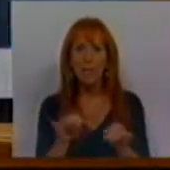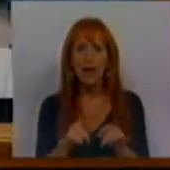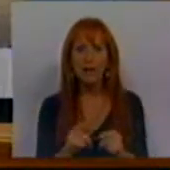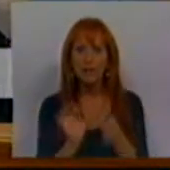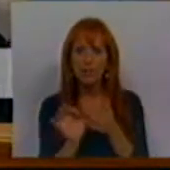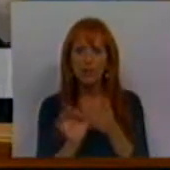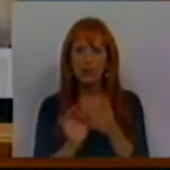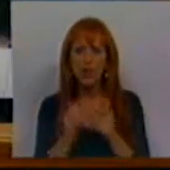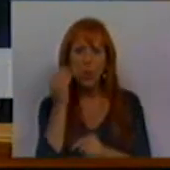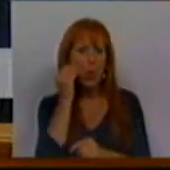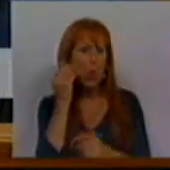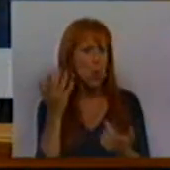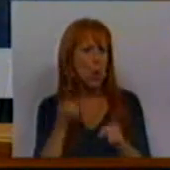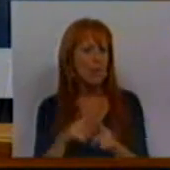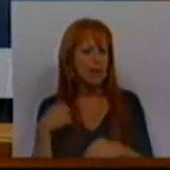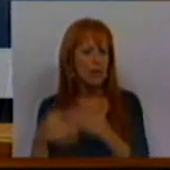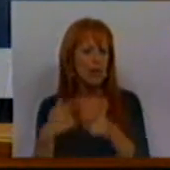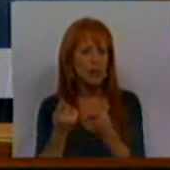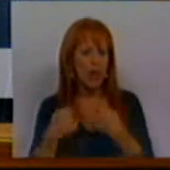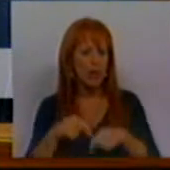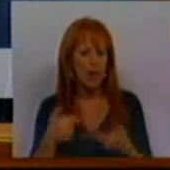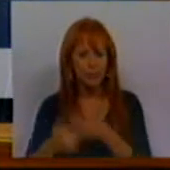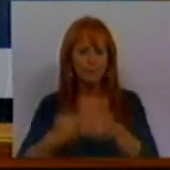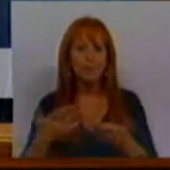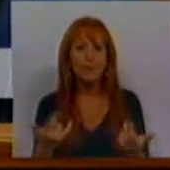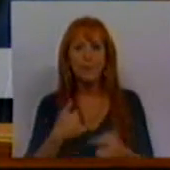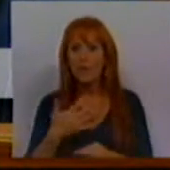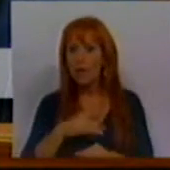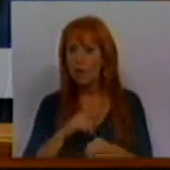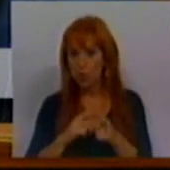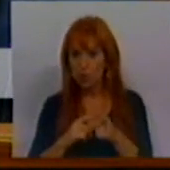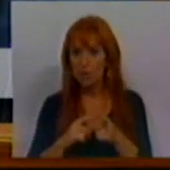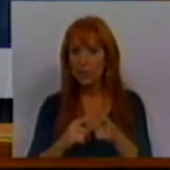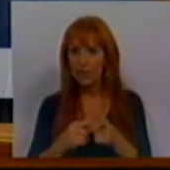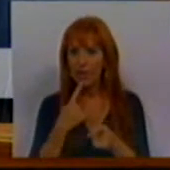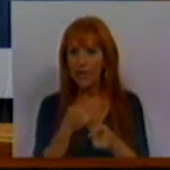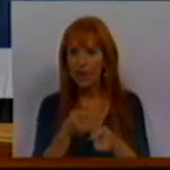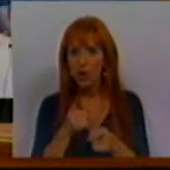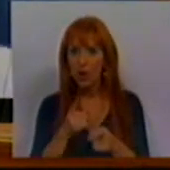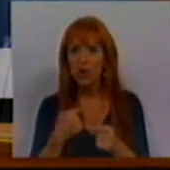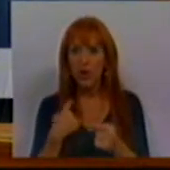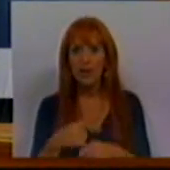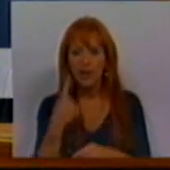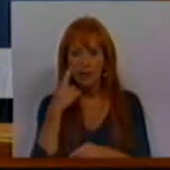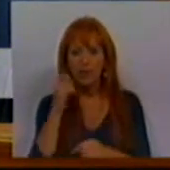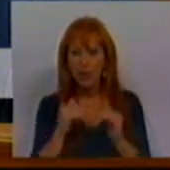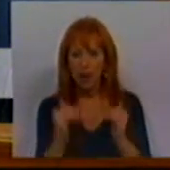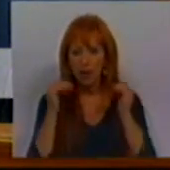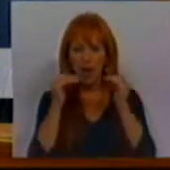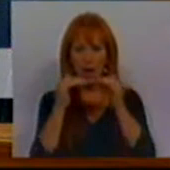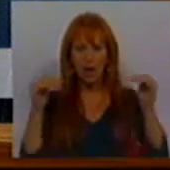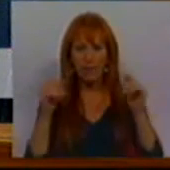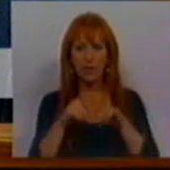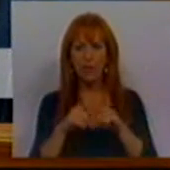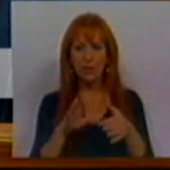em detalhe o modo como tem decorrido esta audição, mas gostava de lhe dizer que tenho notado um elevado nível